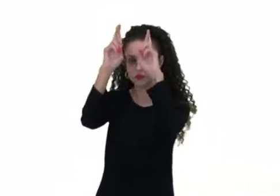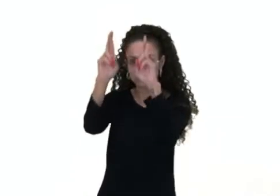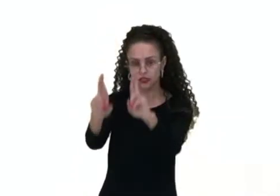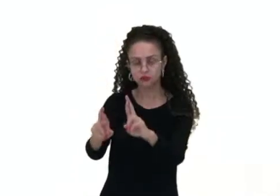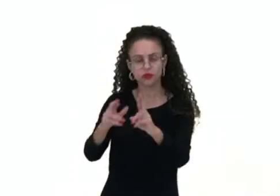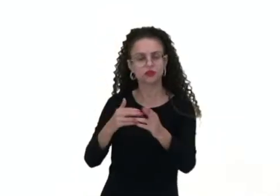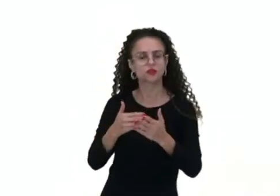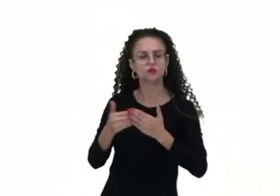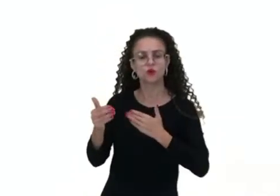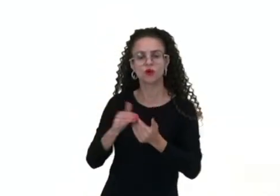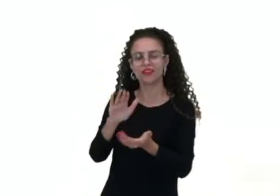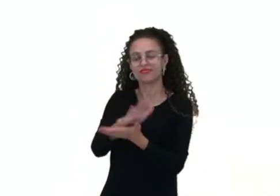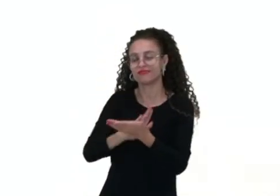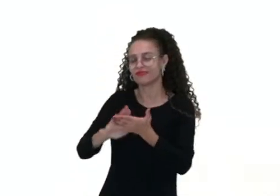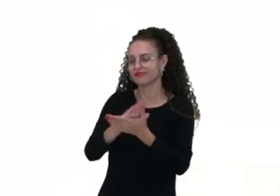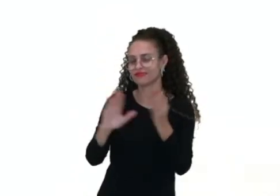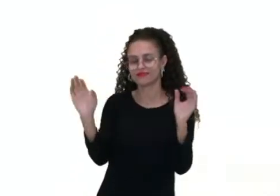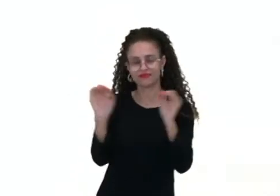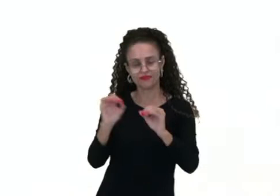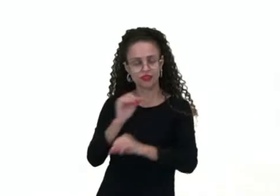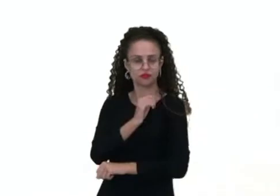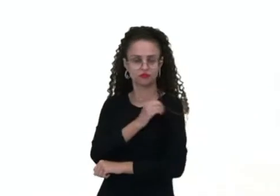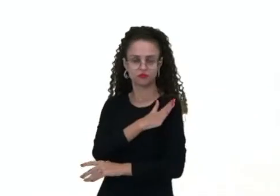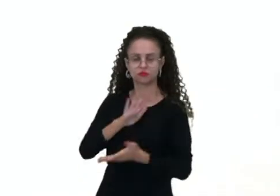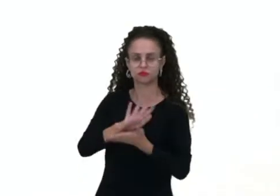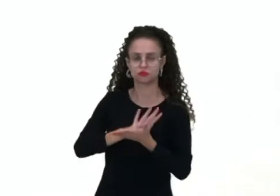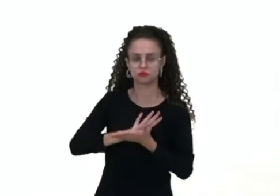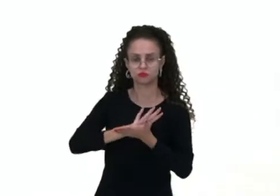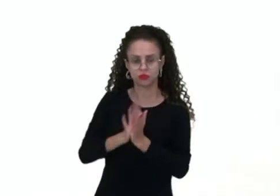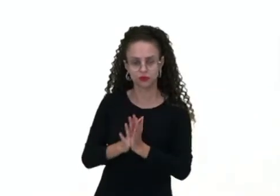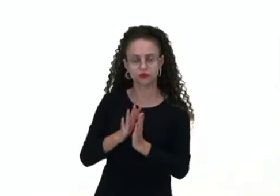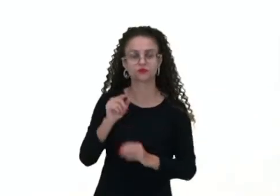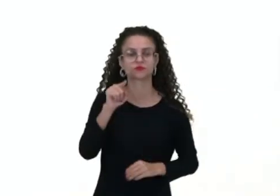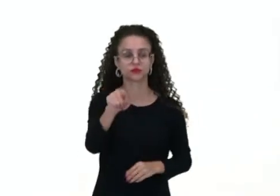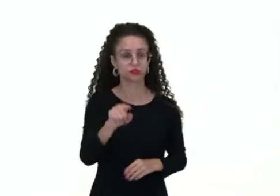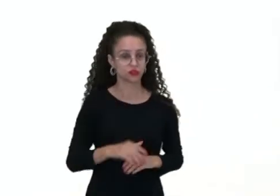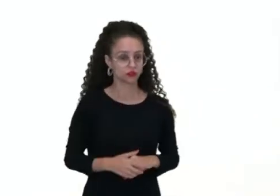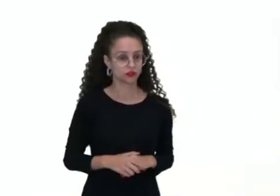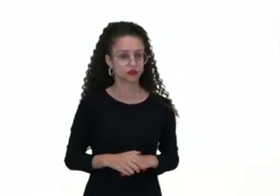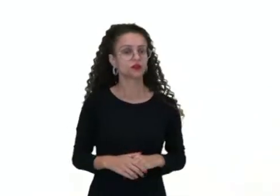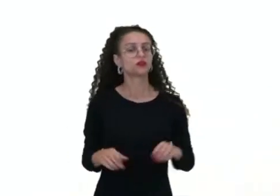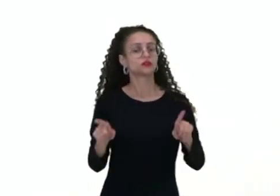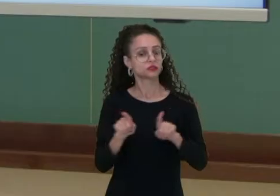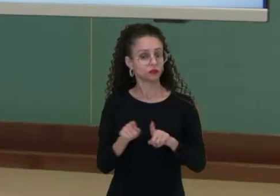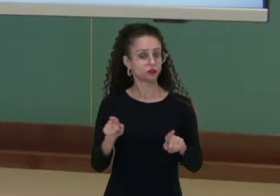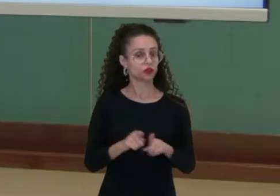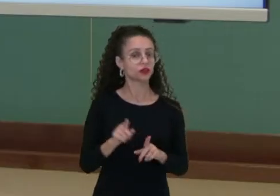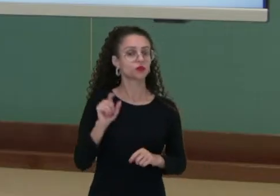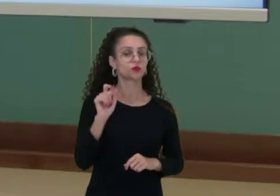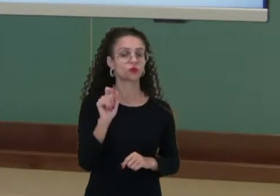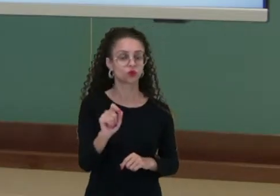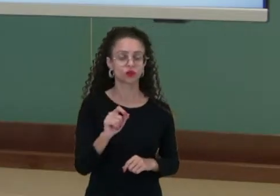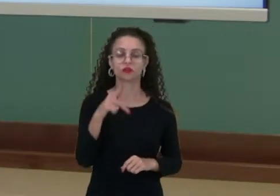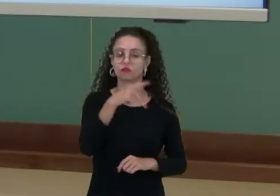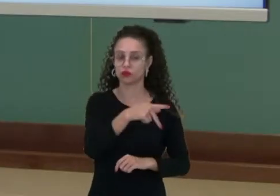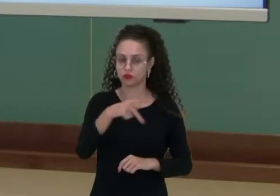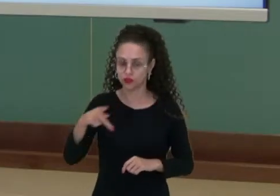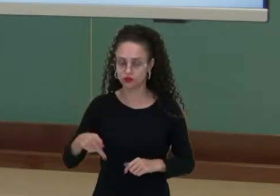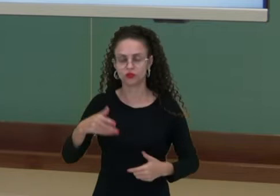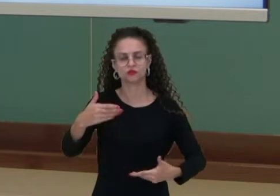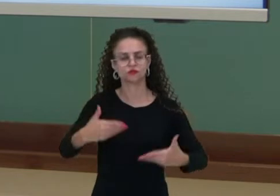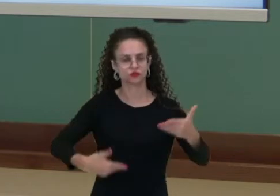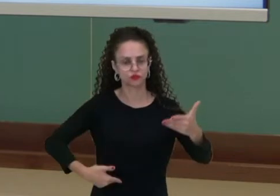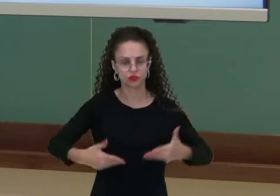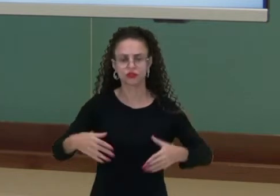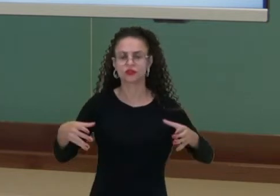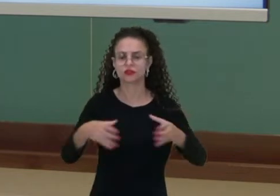qualquer forma de discriminação. E isso também envolve professores, funcionários, a